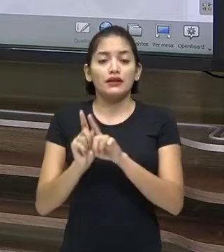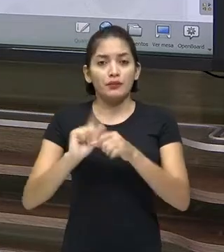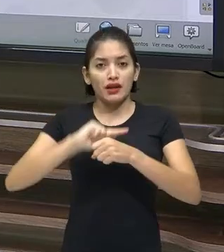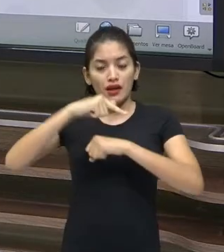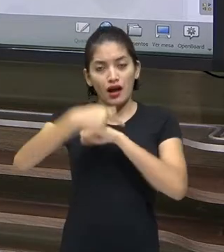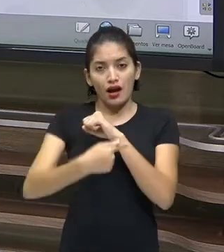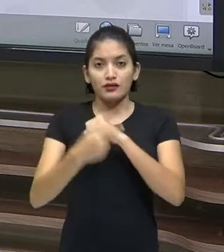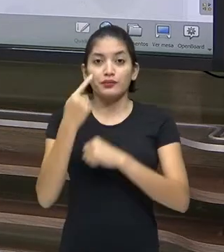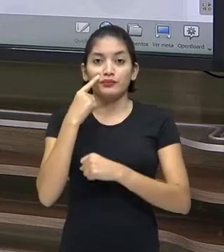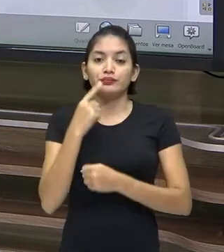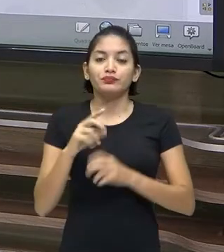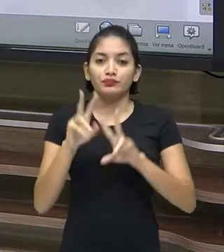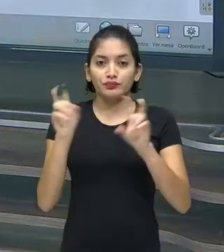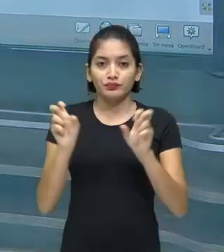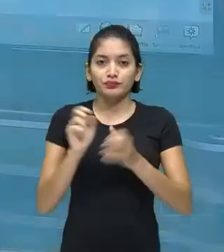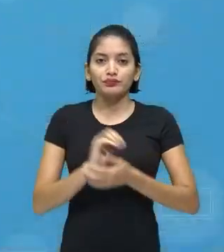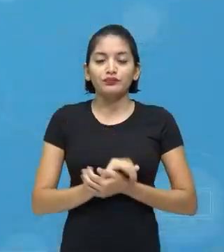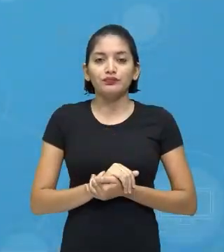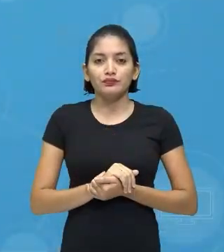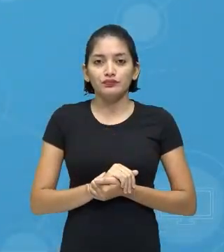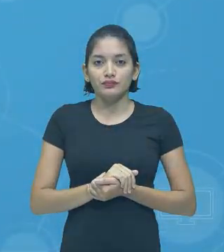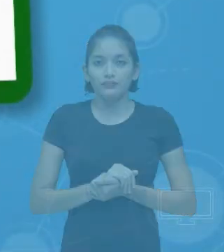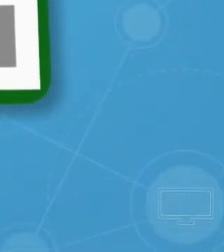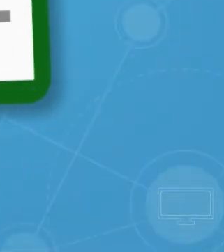aí as nossas questões.